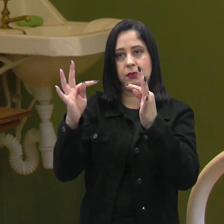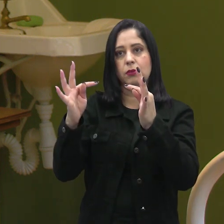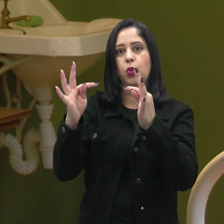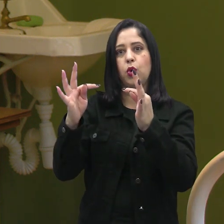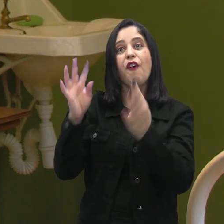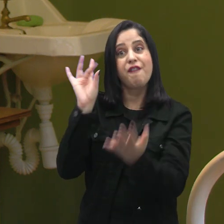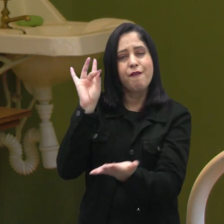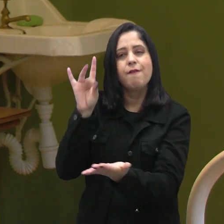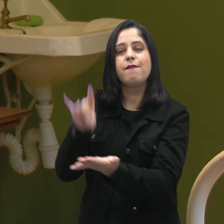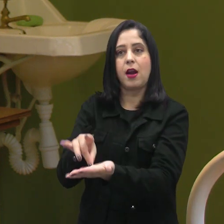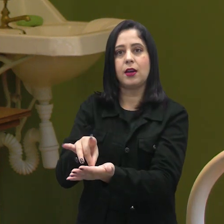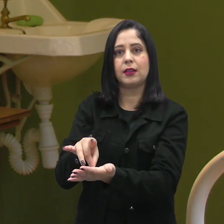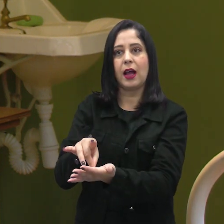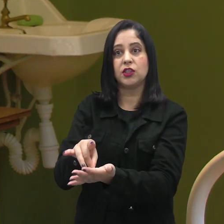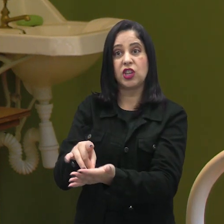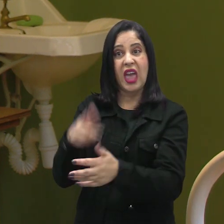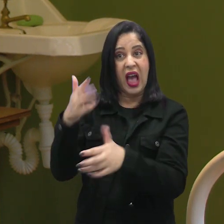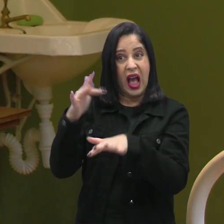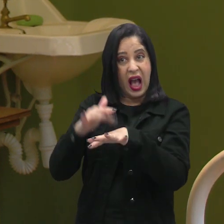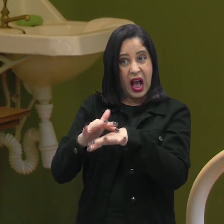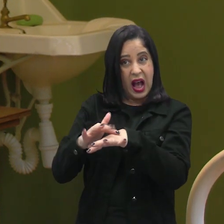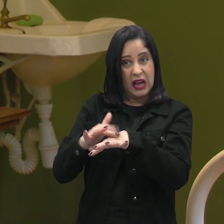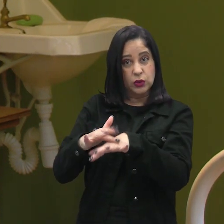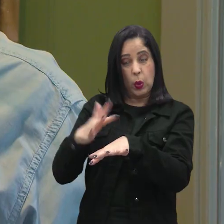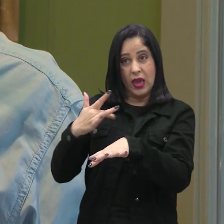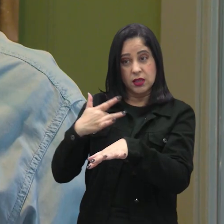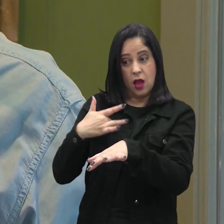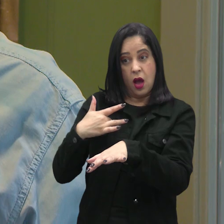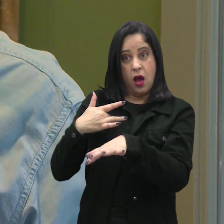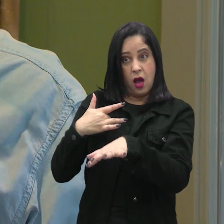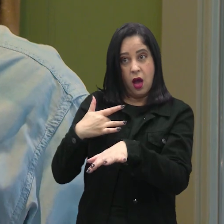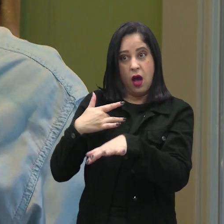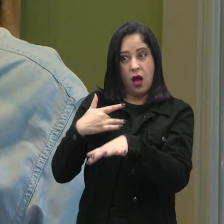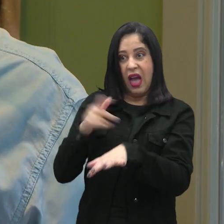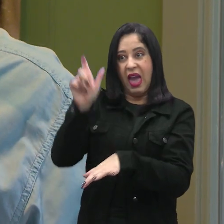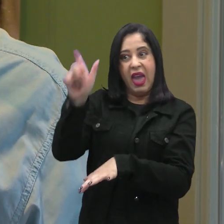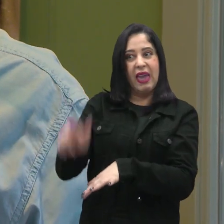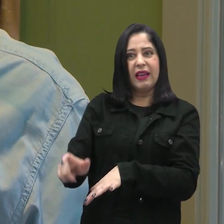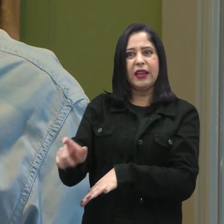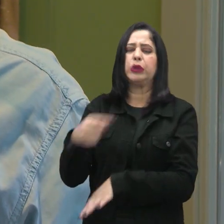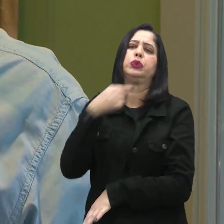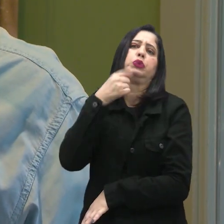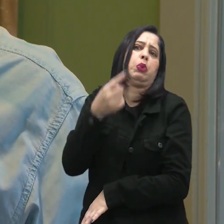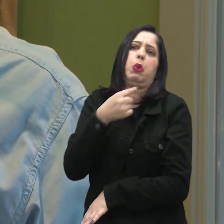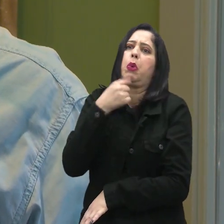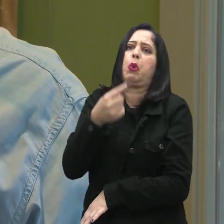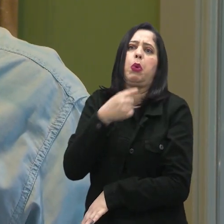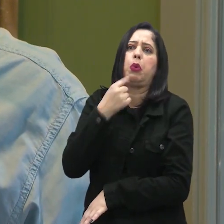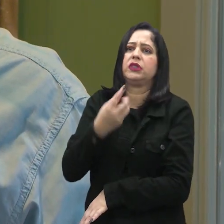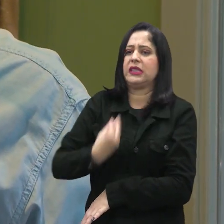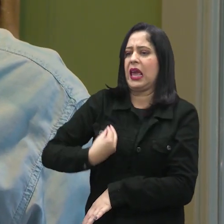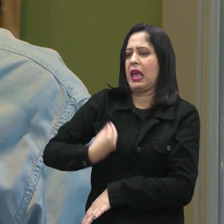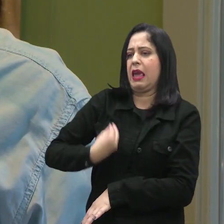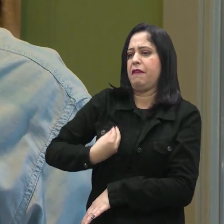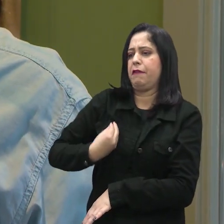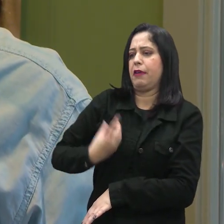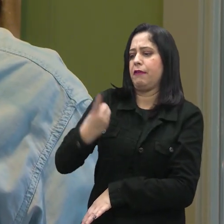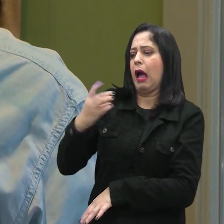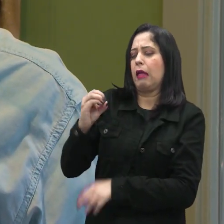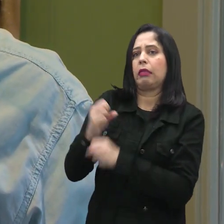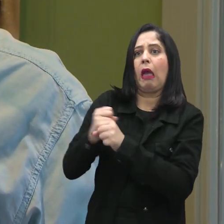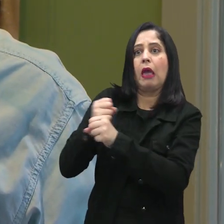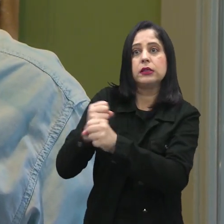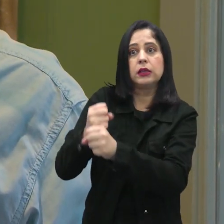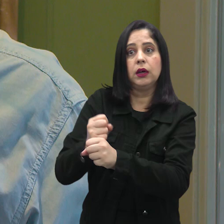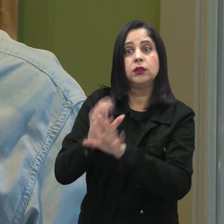fato, confirmadas de que a tuberculose que ele o possuía impediriam de realizar tantas atividades e realizar o